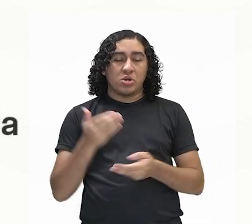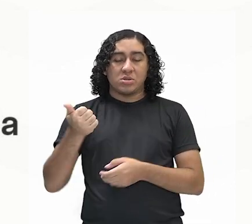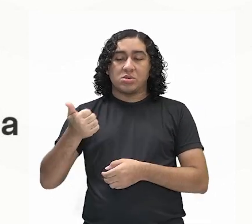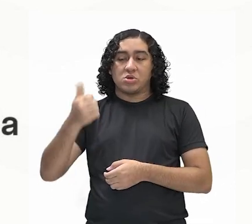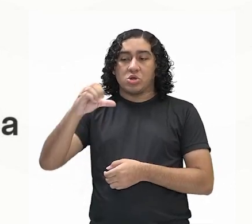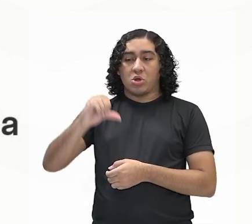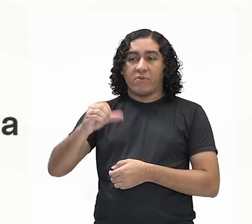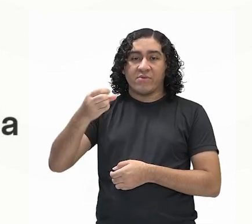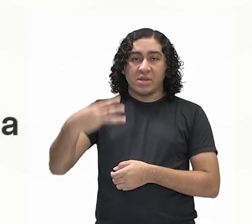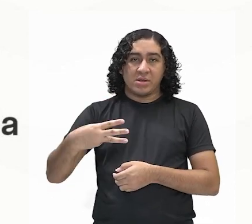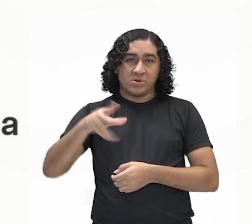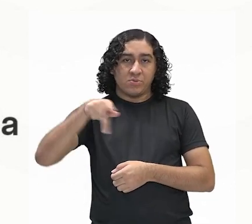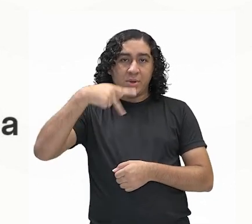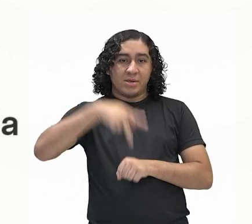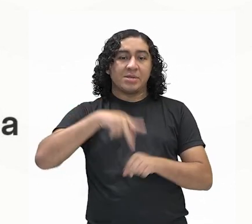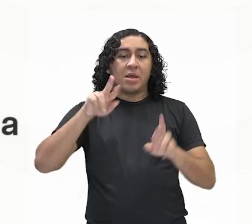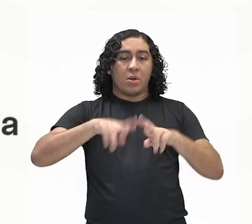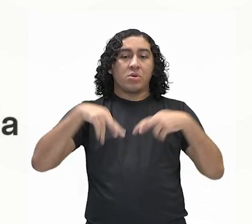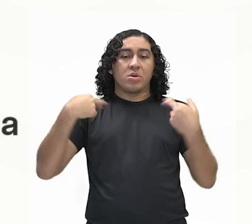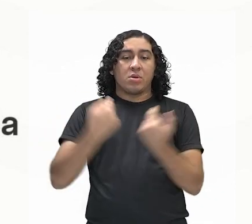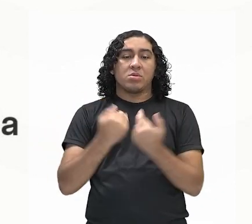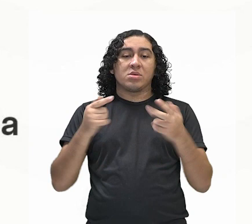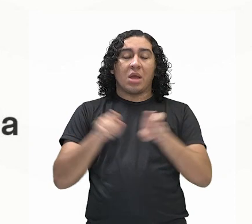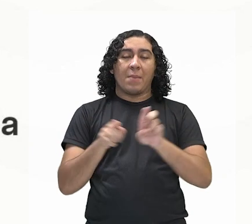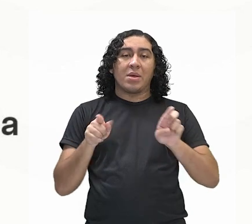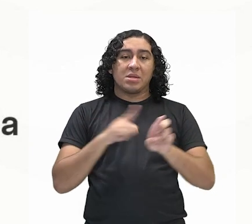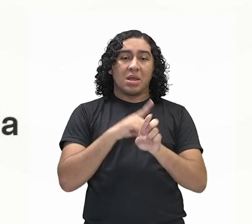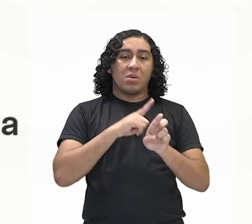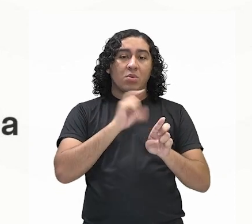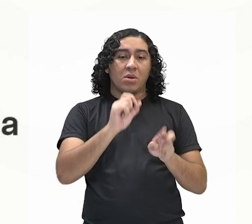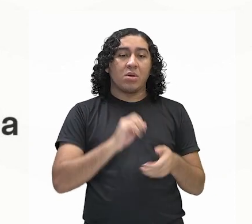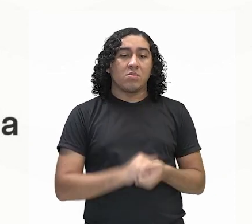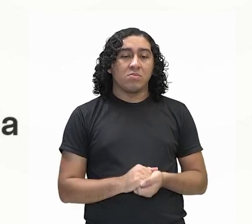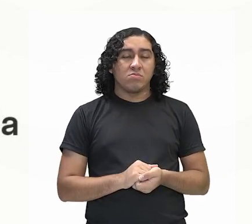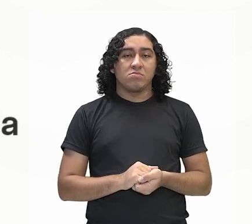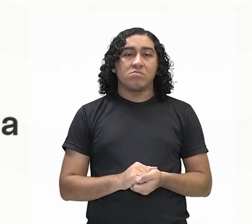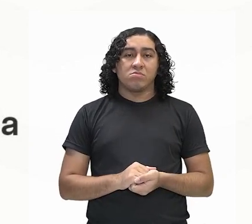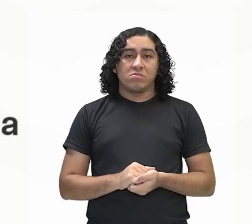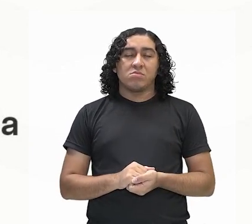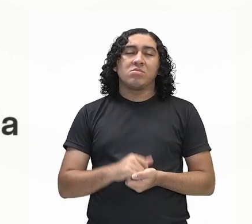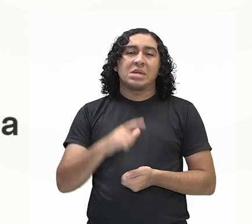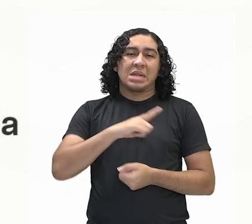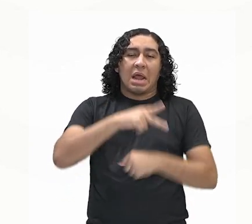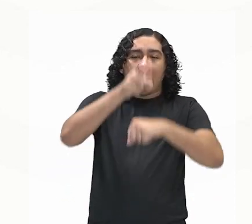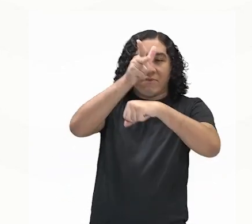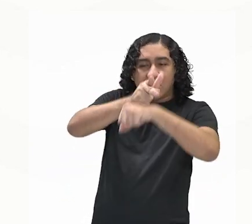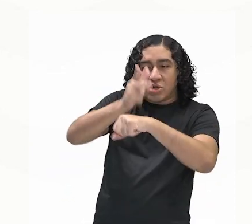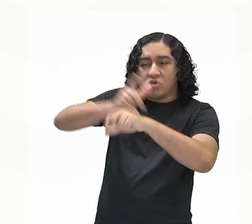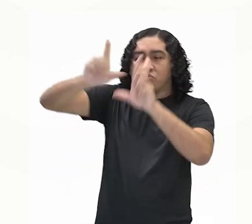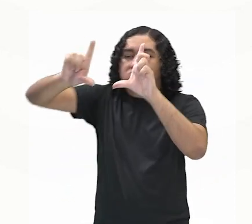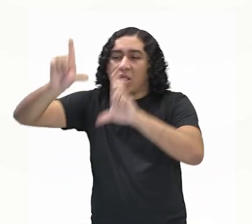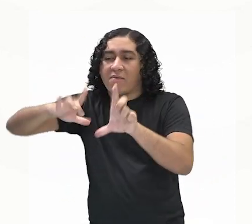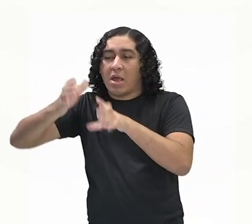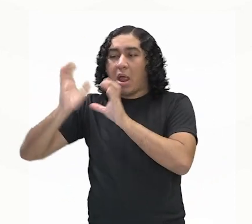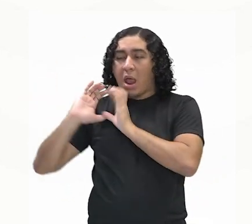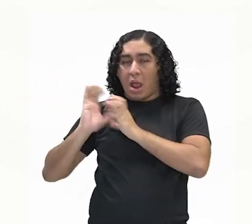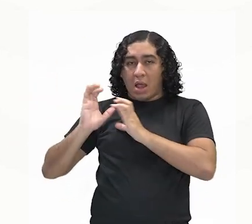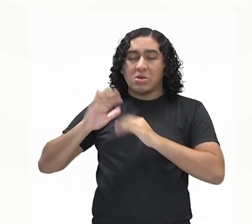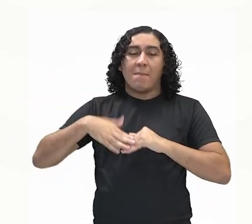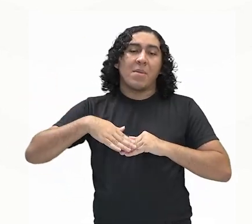193 países, tá bom? E contou ali com uma maior cobertura midiática desse evento, certo?